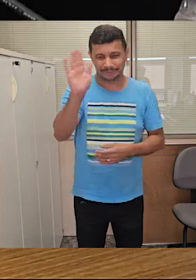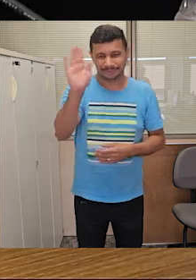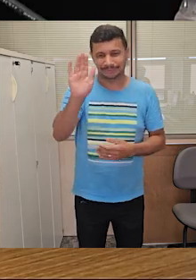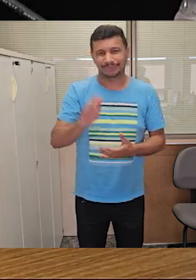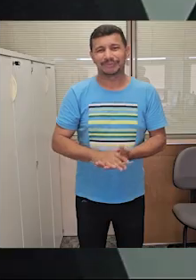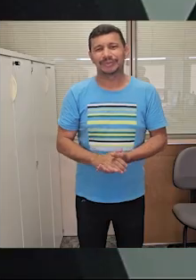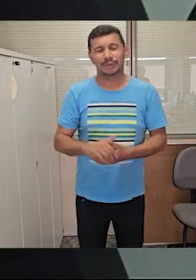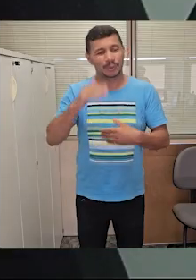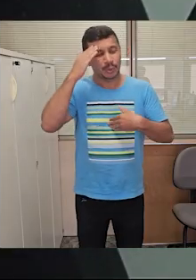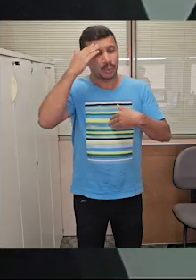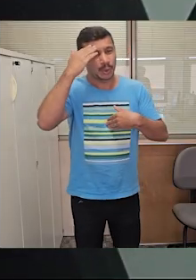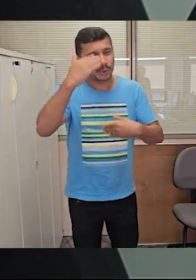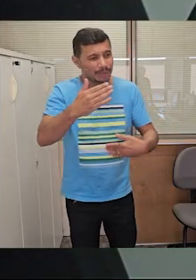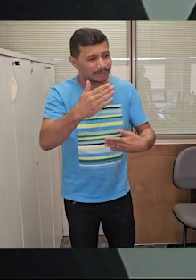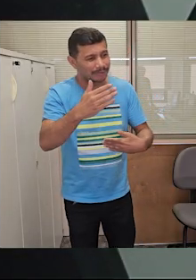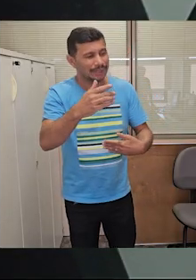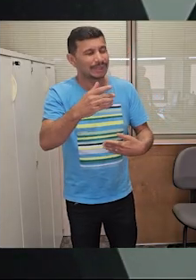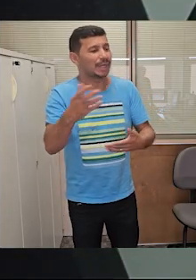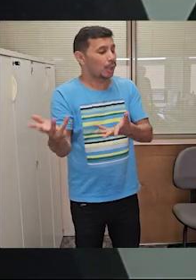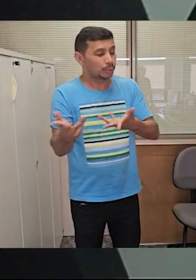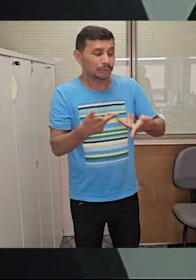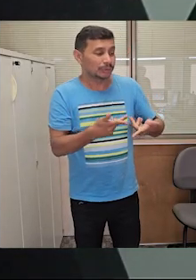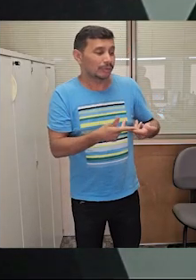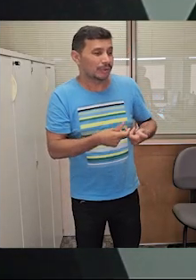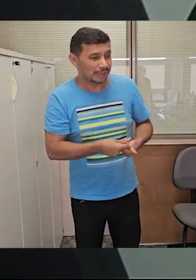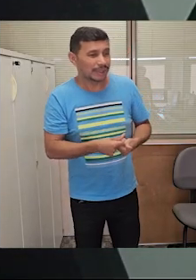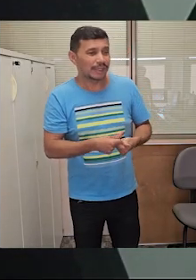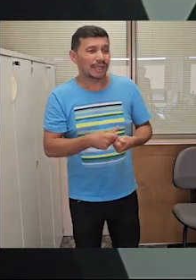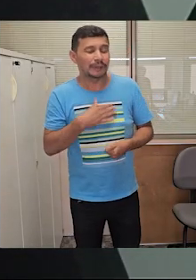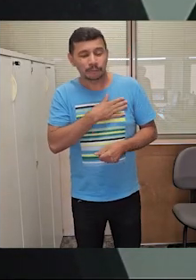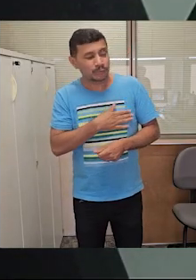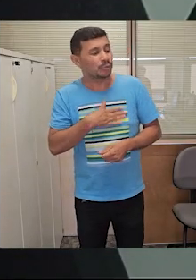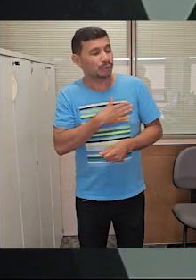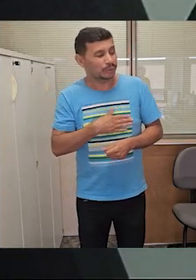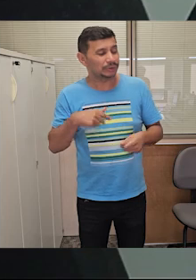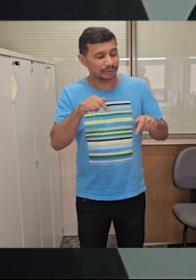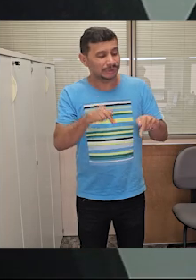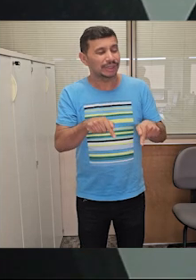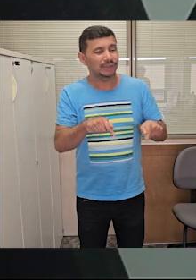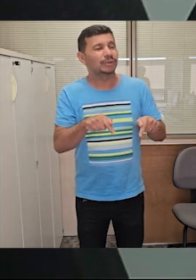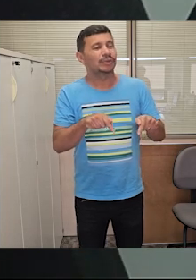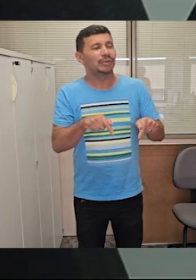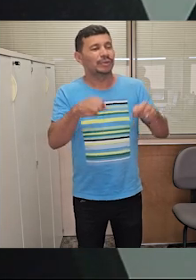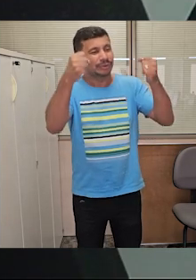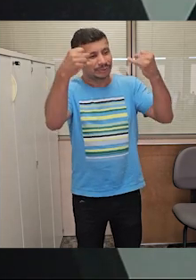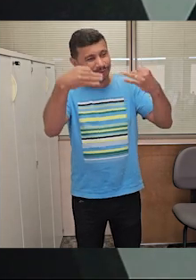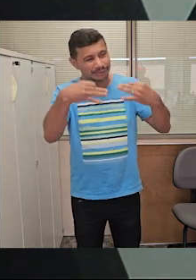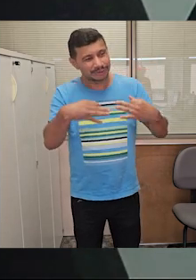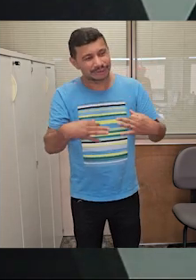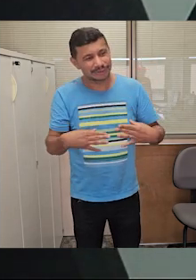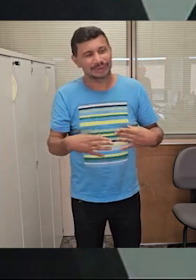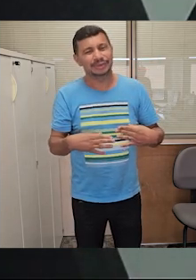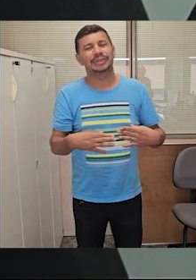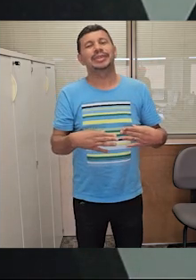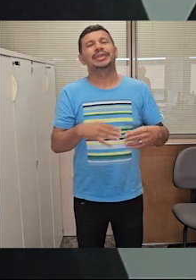Muito obrigado. Muito obrigado, Ratinho, pelo convite. É uma satisfação a gente poder estar esclarecendo tudo o